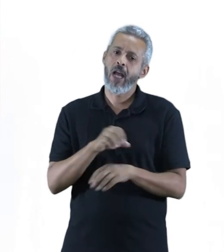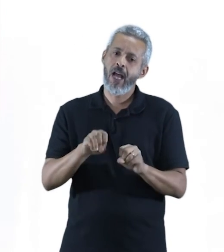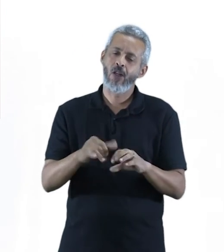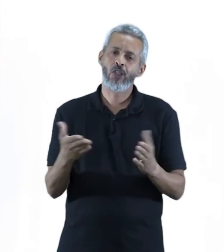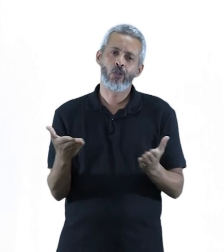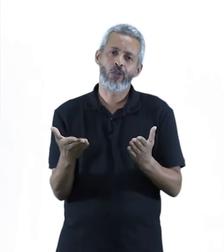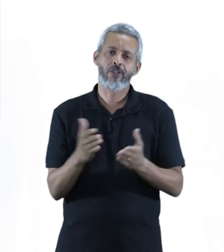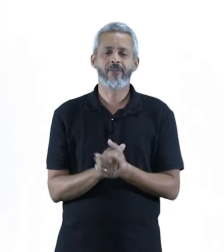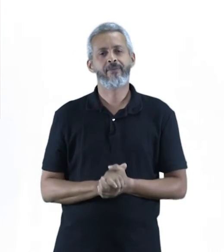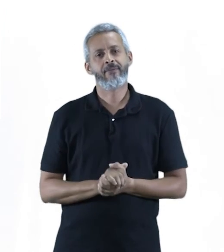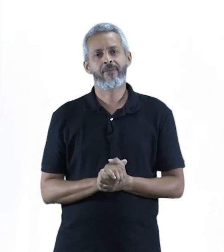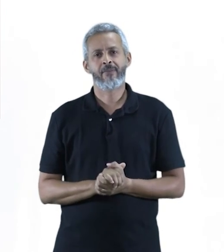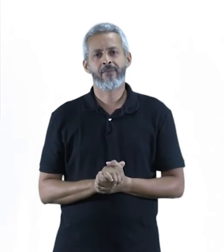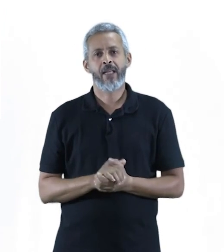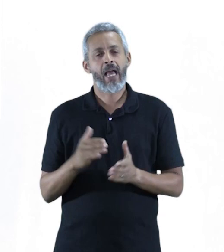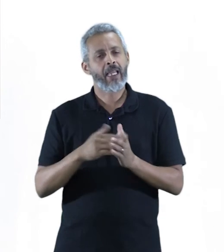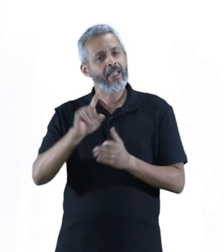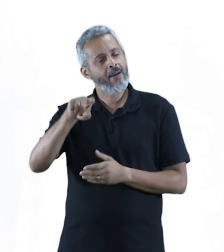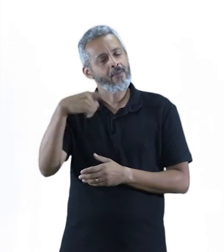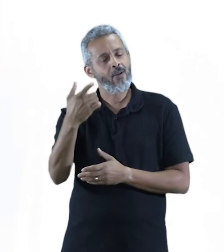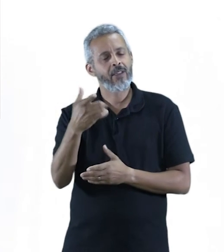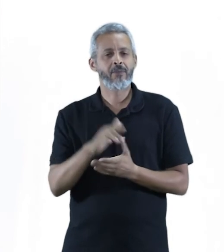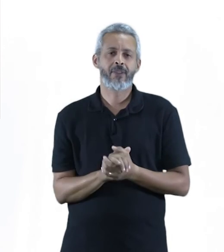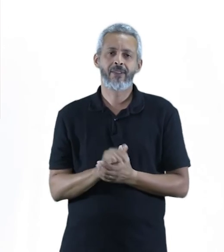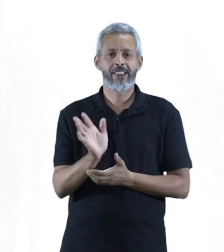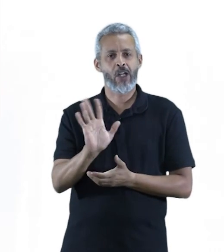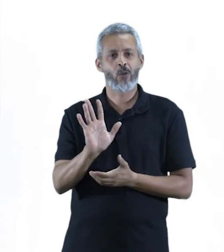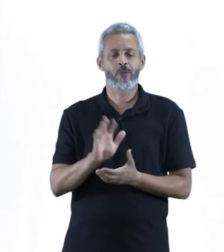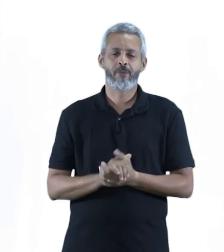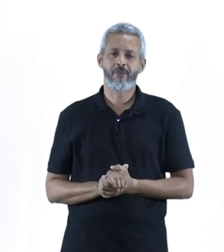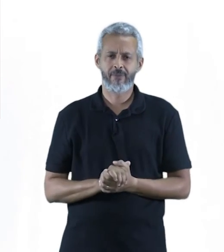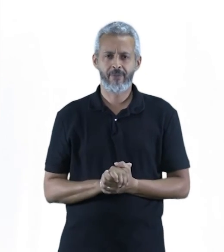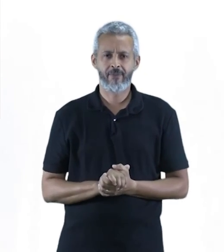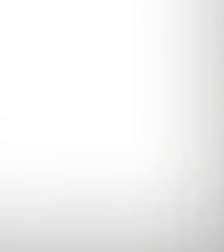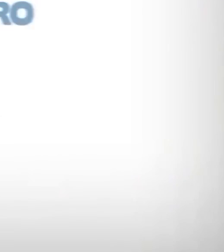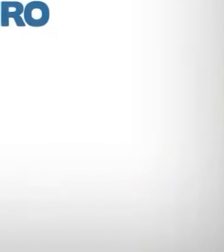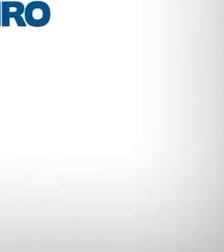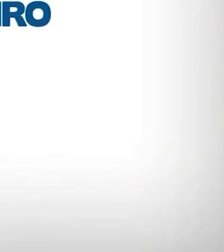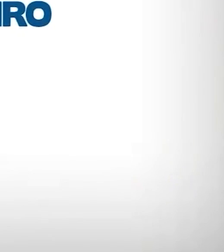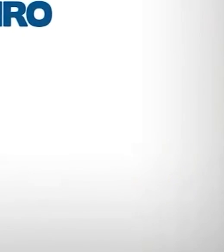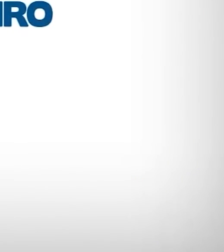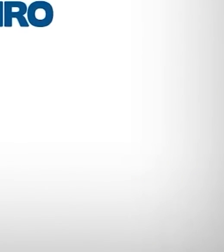que vocês tenham gostado da nossa aula de hoje. Até a próxima, pessoal. Tchau.